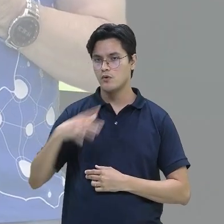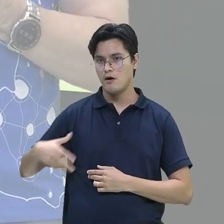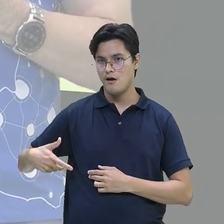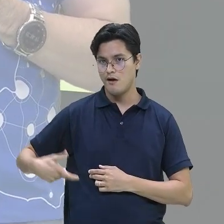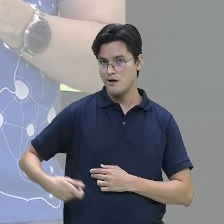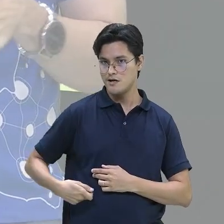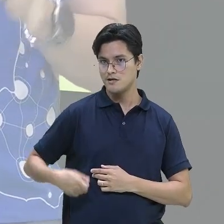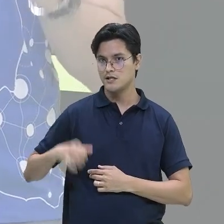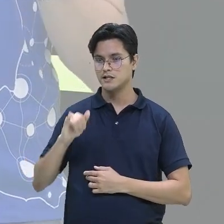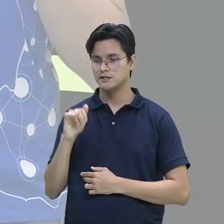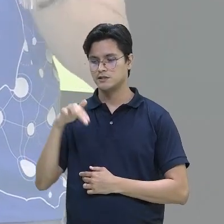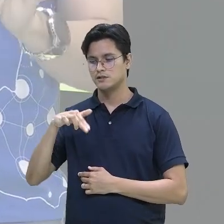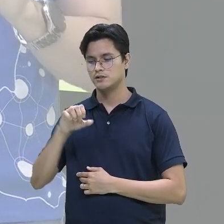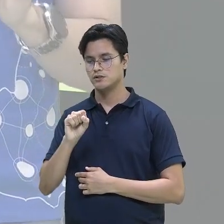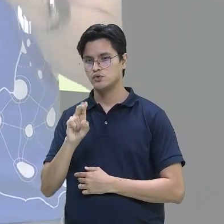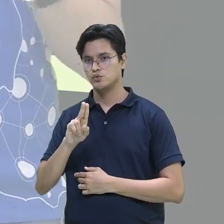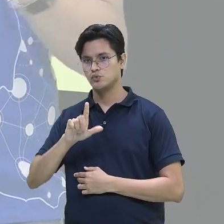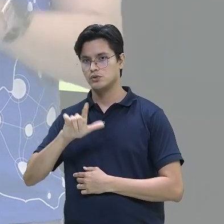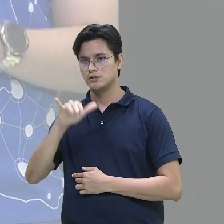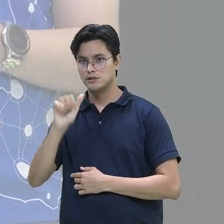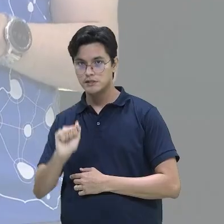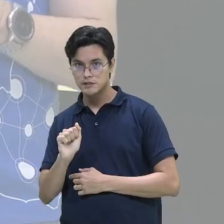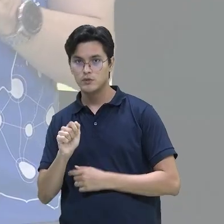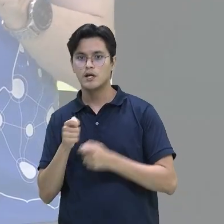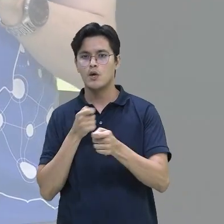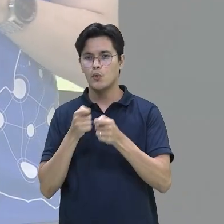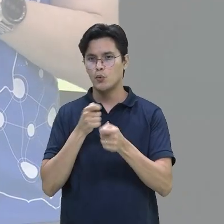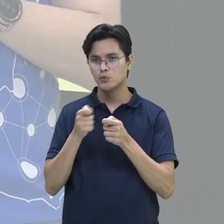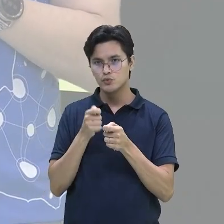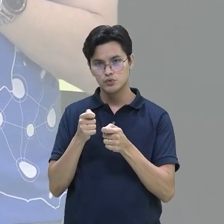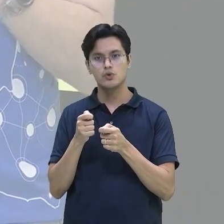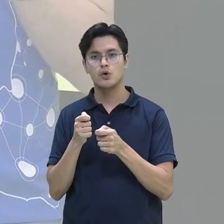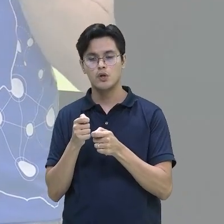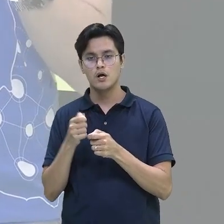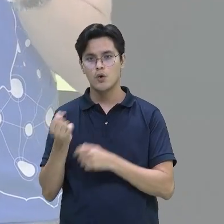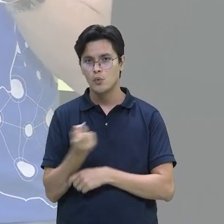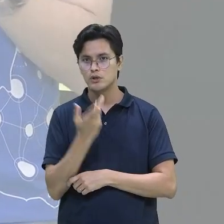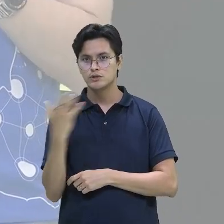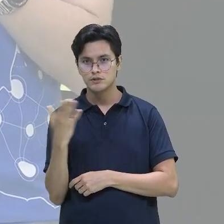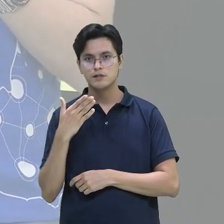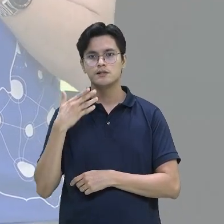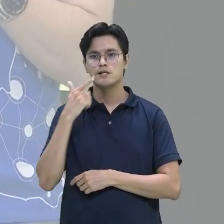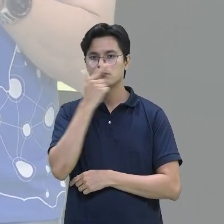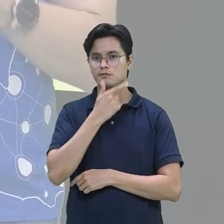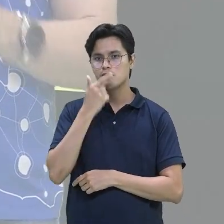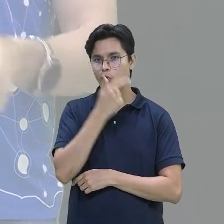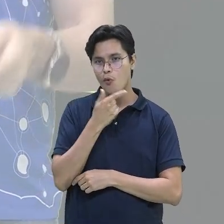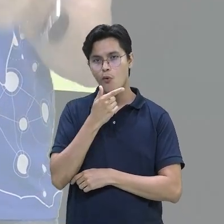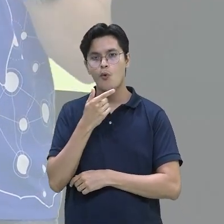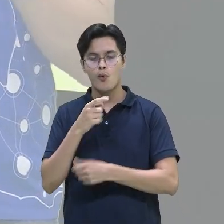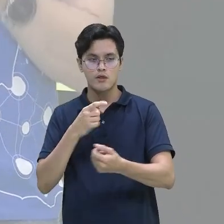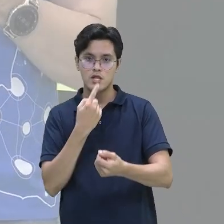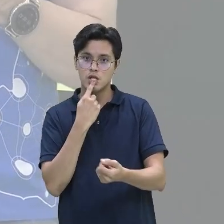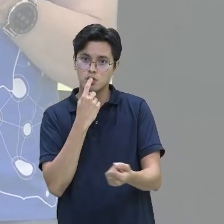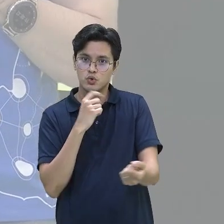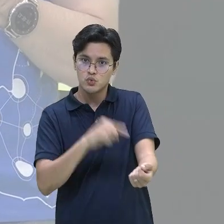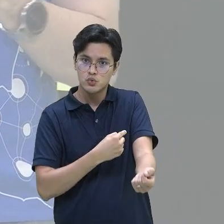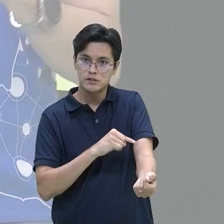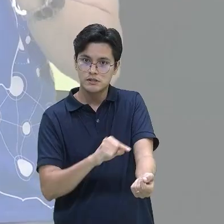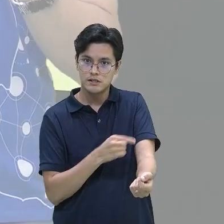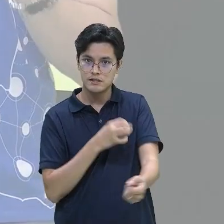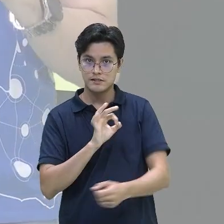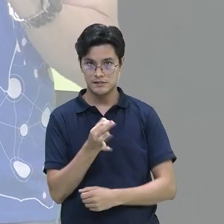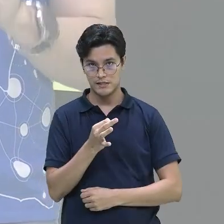uma estrutura primária específica que permite, tá, a sua função. Então essa é a estrutura primária. Já na